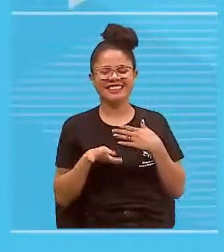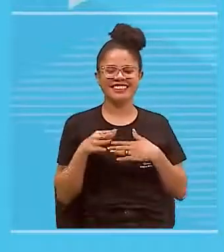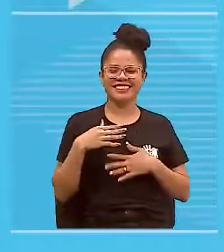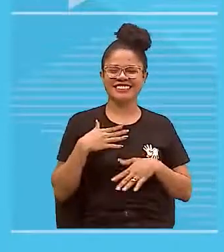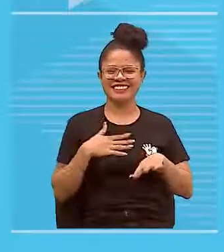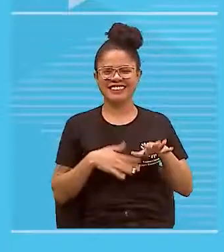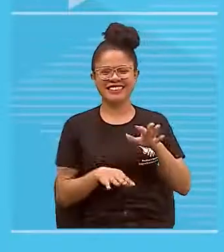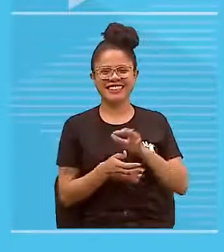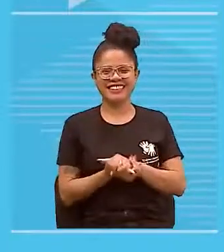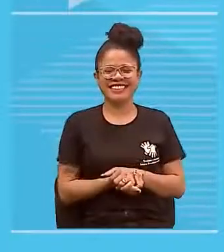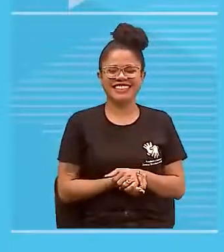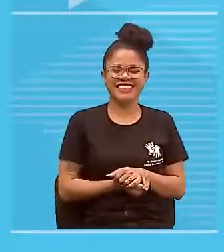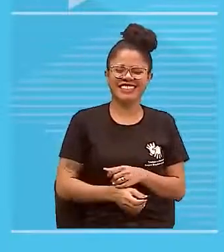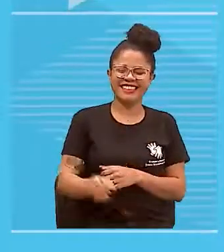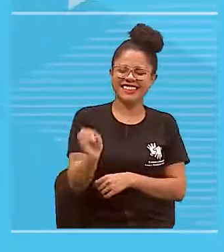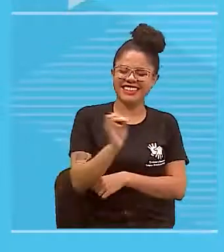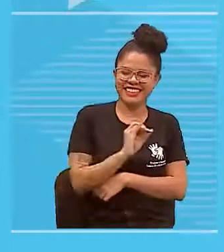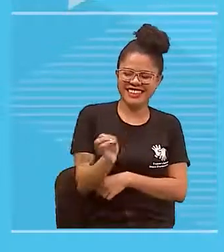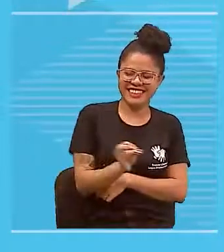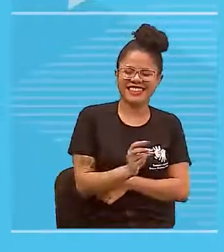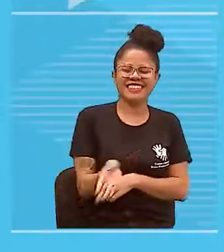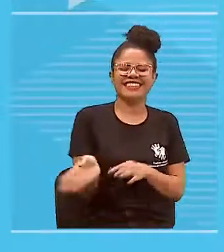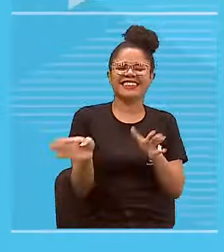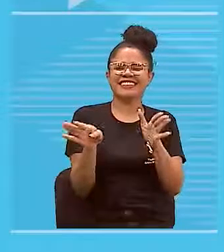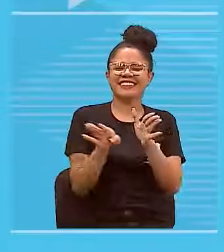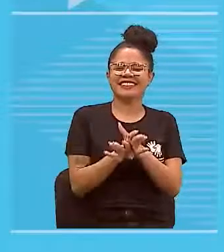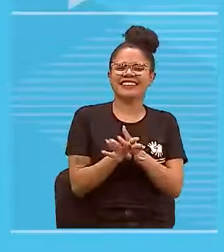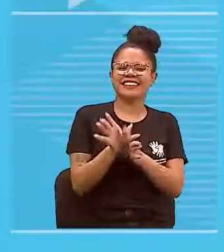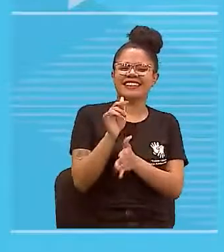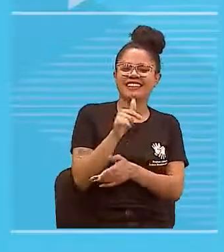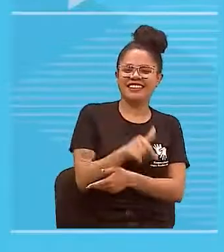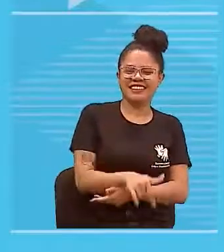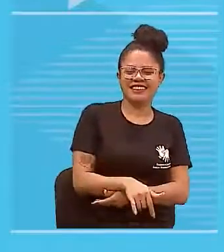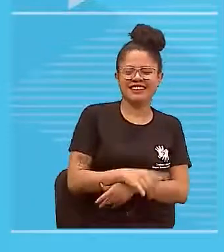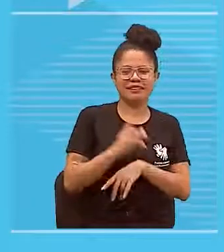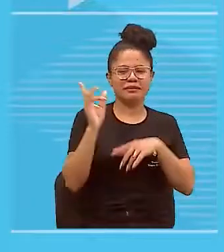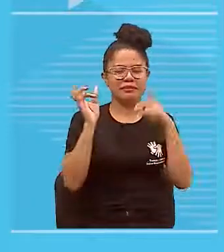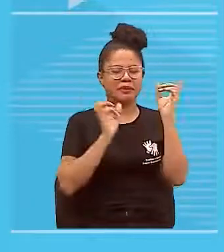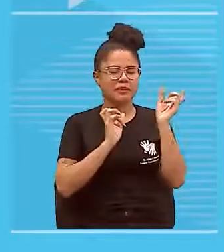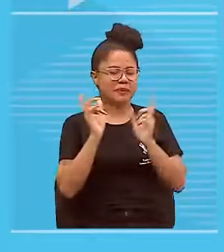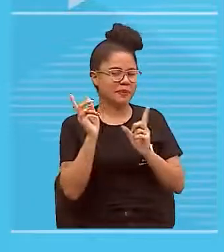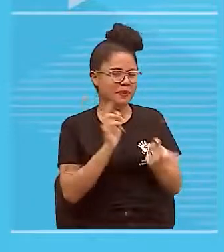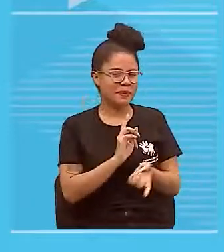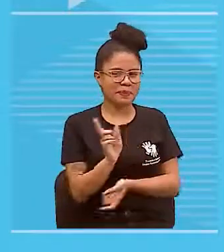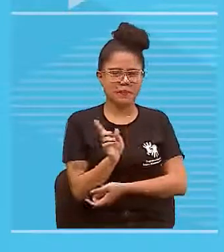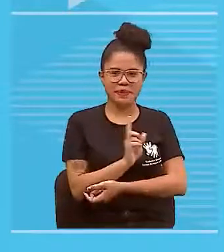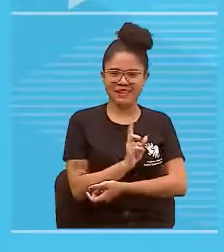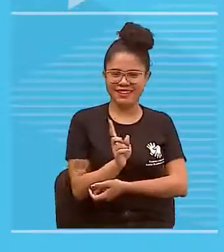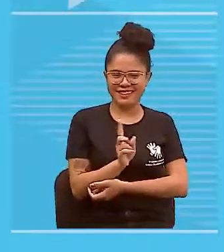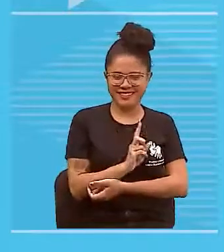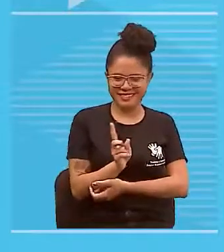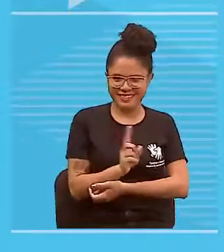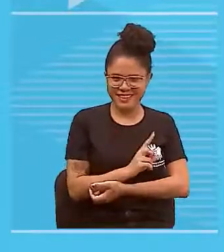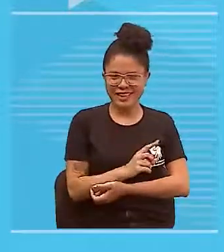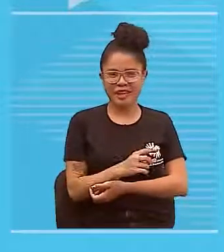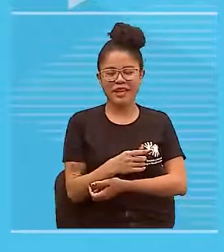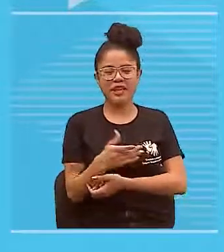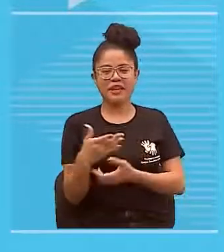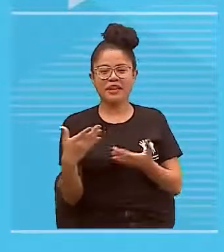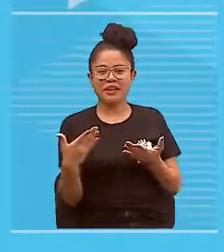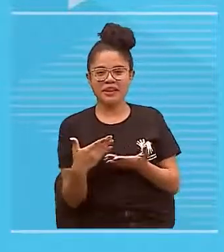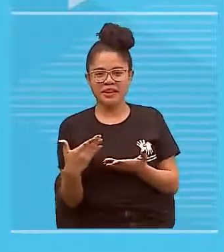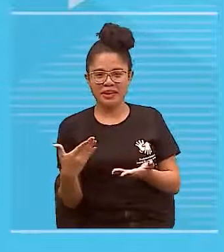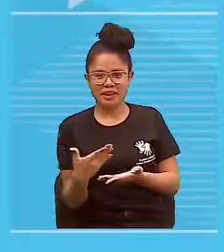aqui se preocupa não tá eu vou levar bem aqui